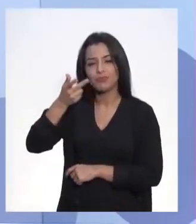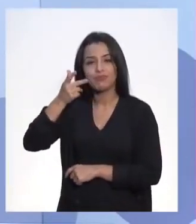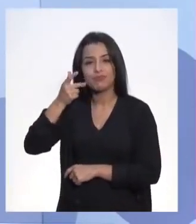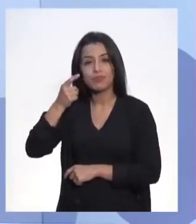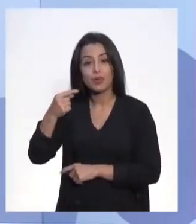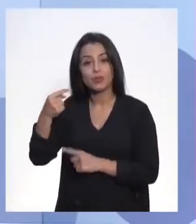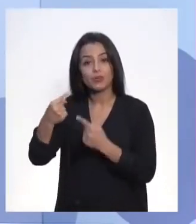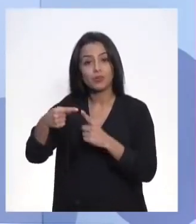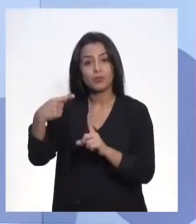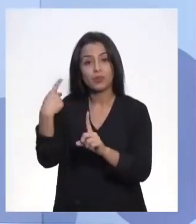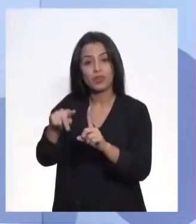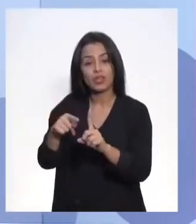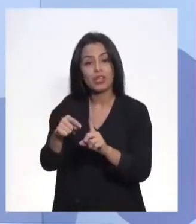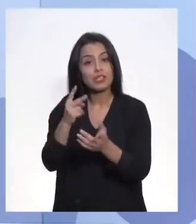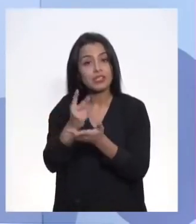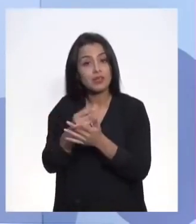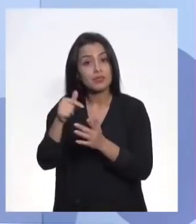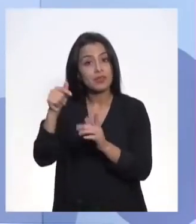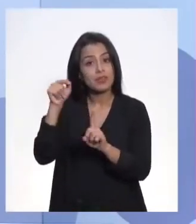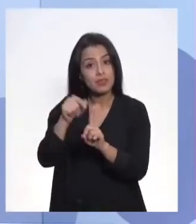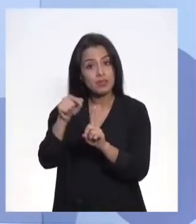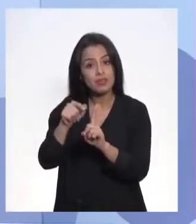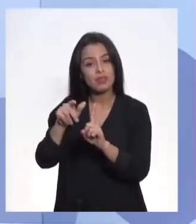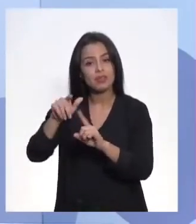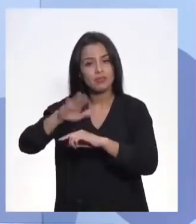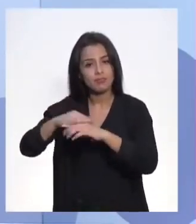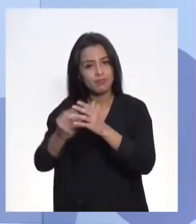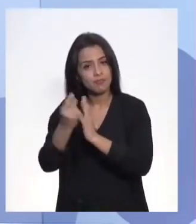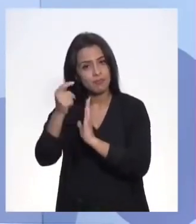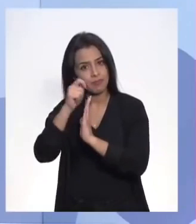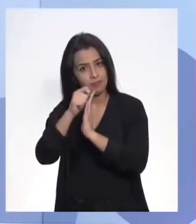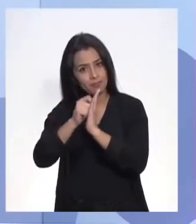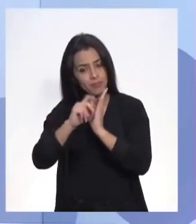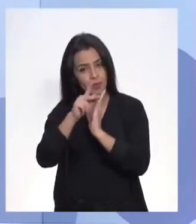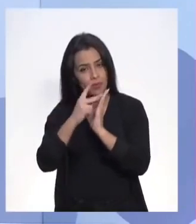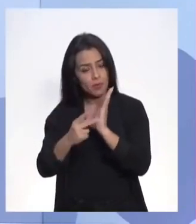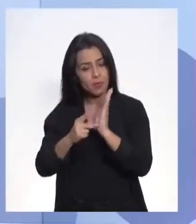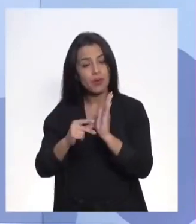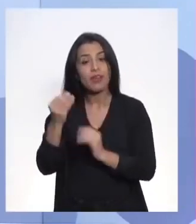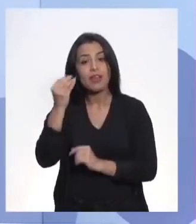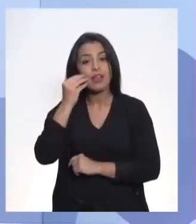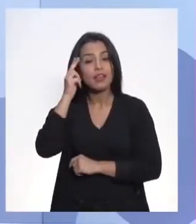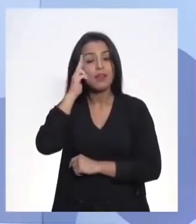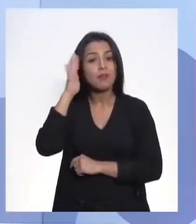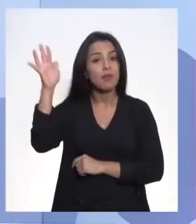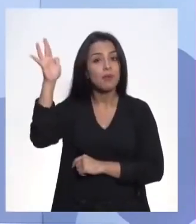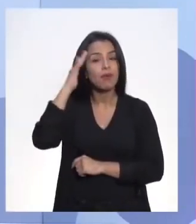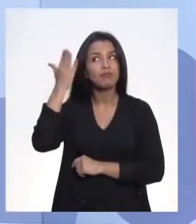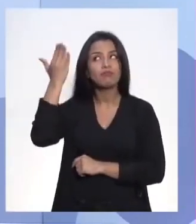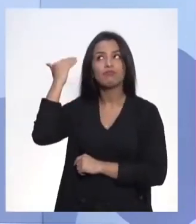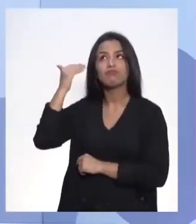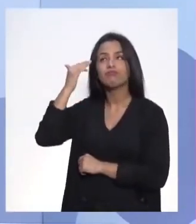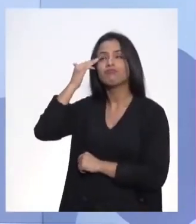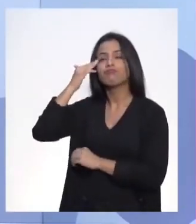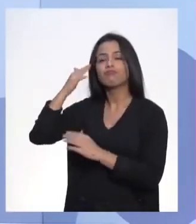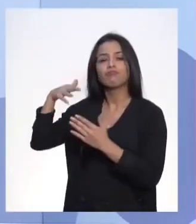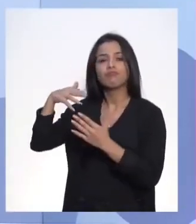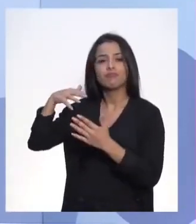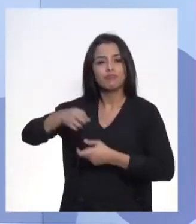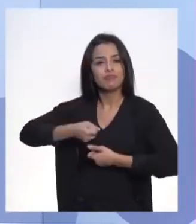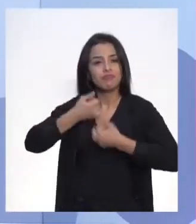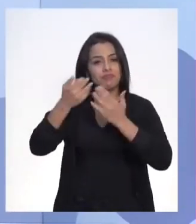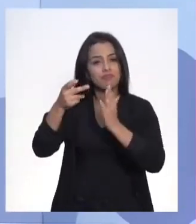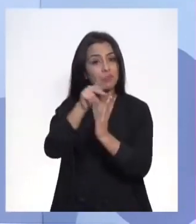quando produz os poemas, ele traz à memória a infância dele no Nordeste, que é o escrever. Se você